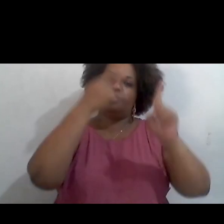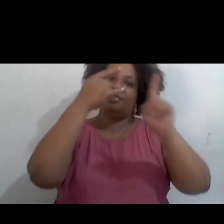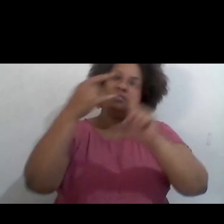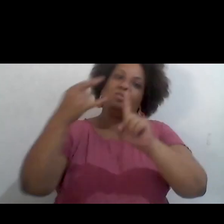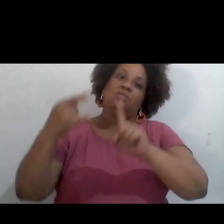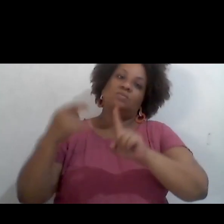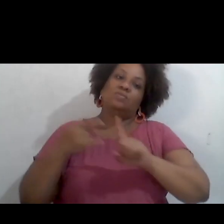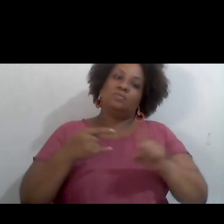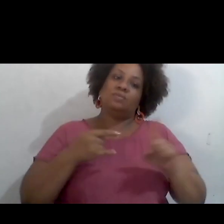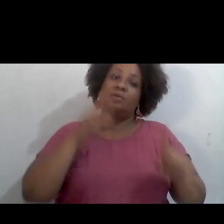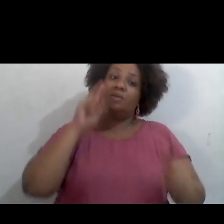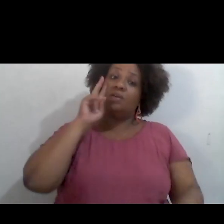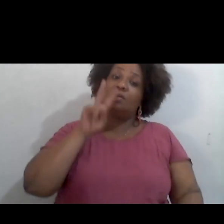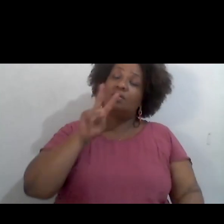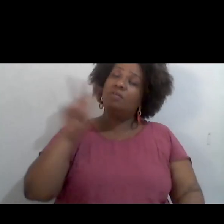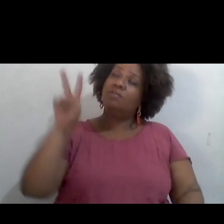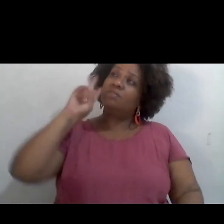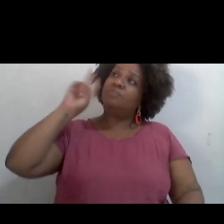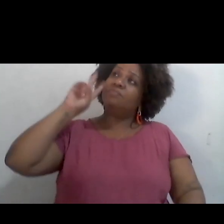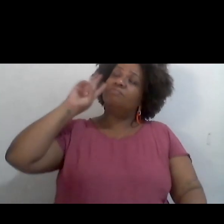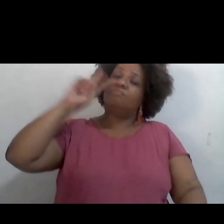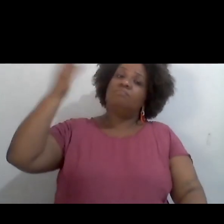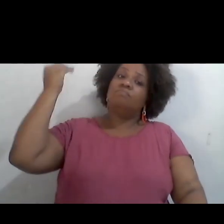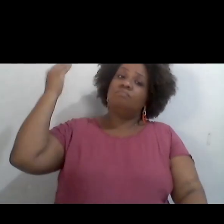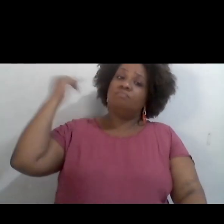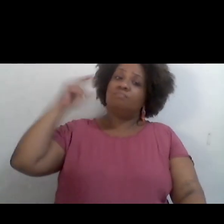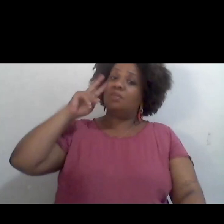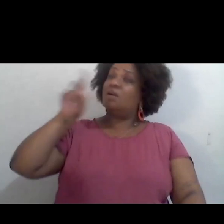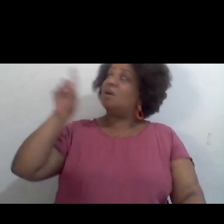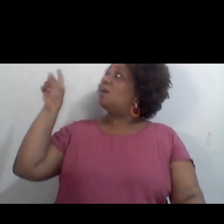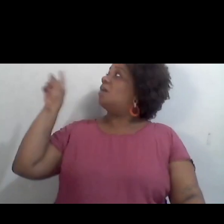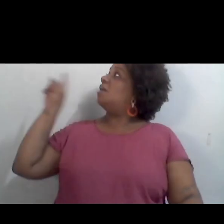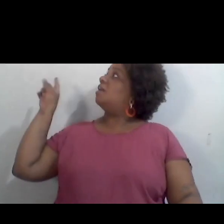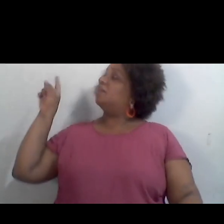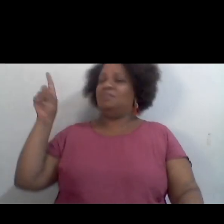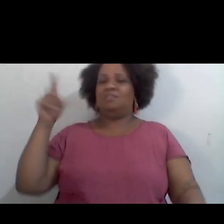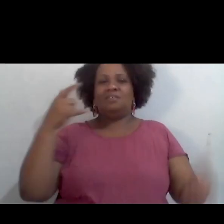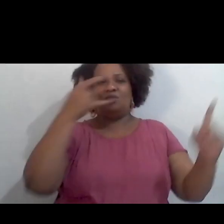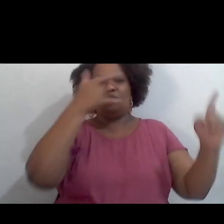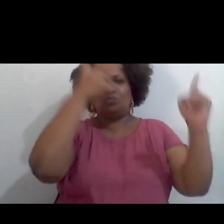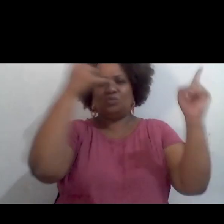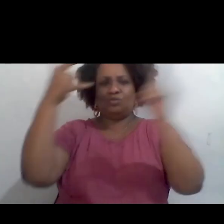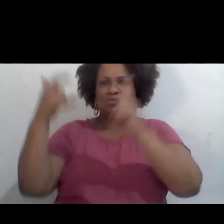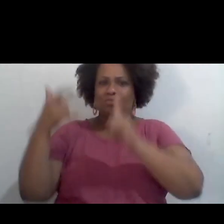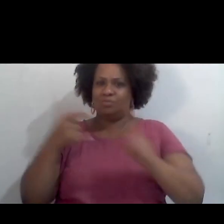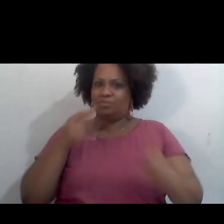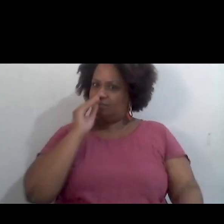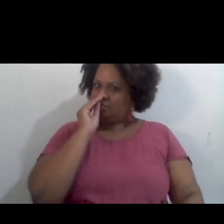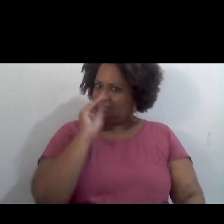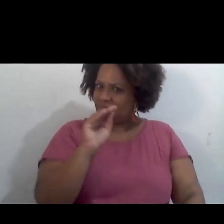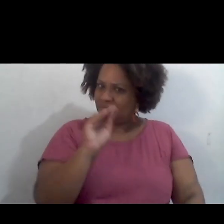nós olhamos assim para trás, é que nós estamos olhando para o Zoom. Então, para o pessoal saber quando a gente está fazendo assim, não é que está